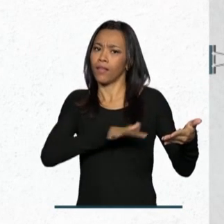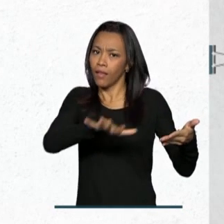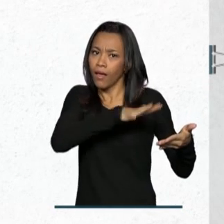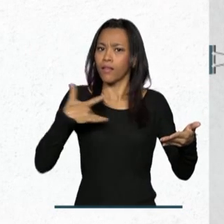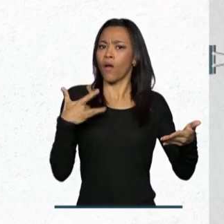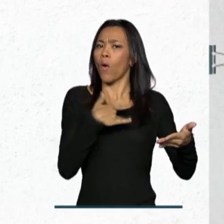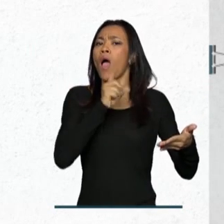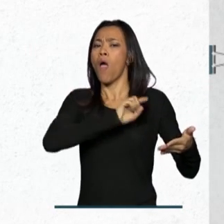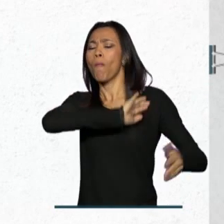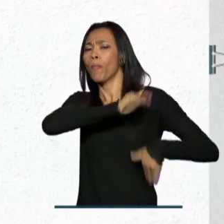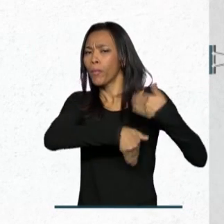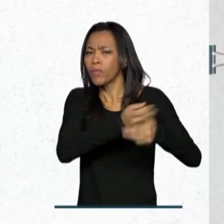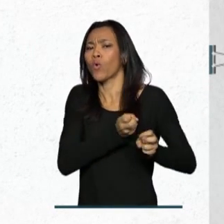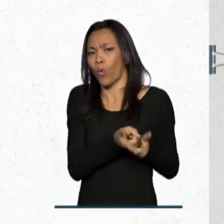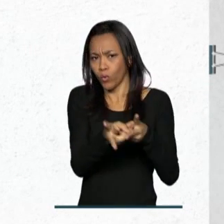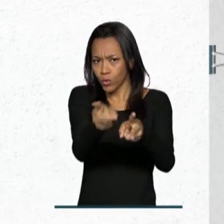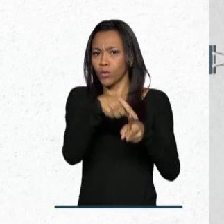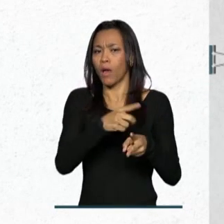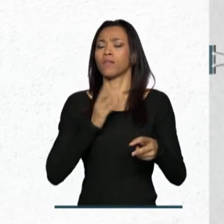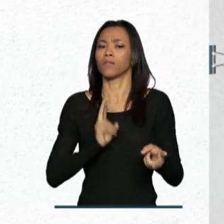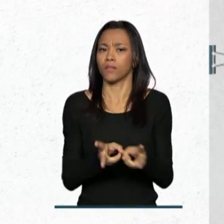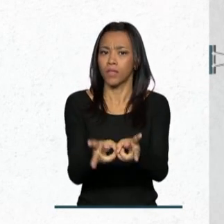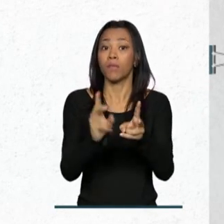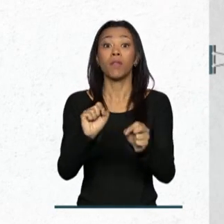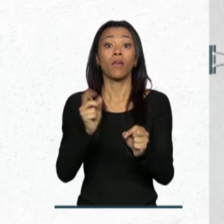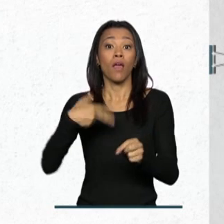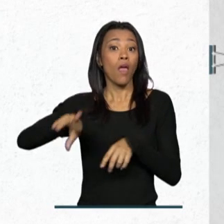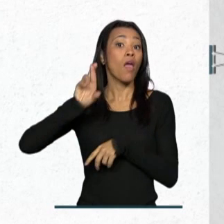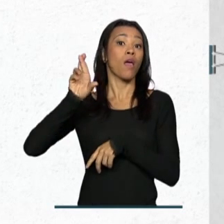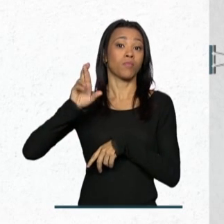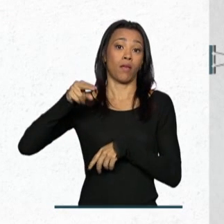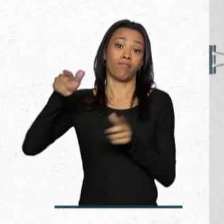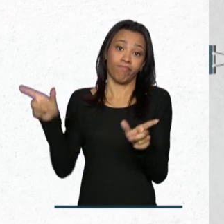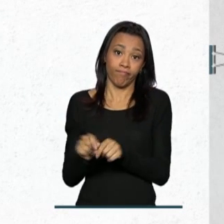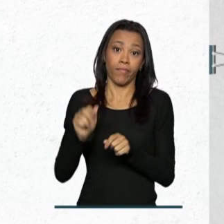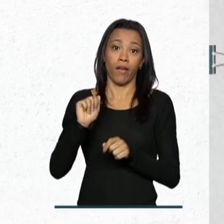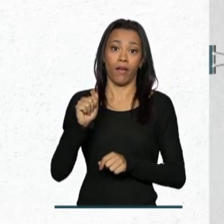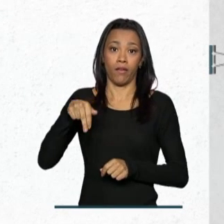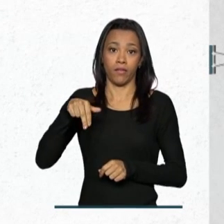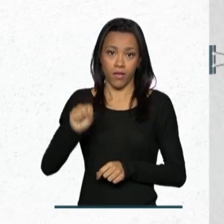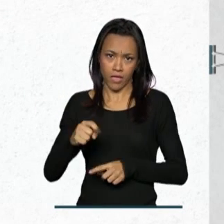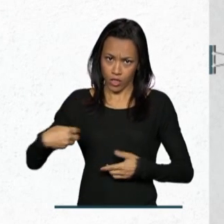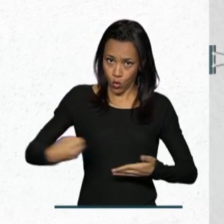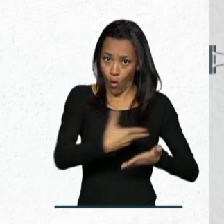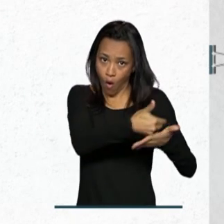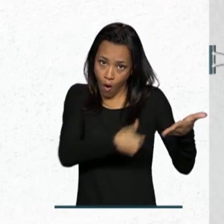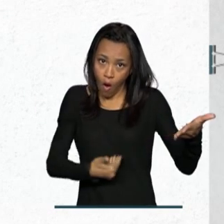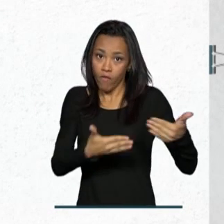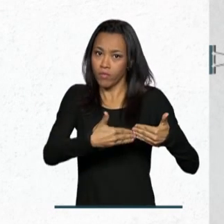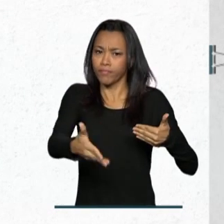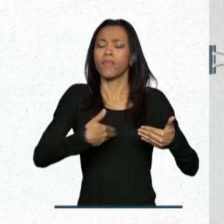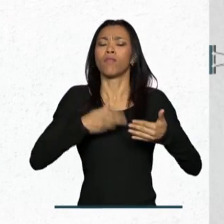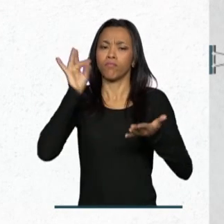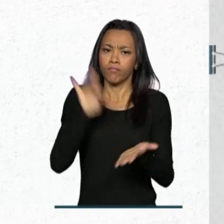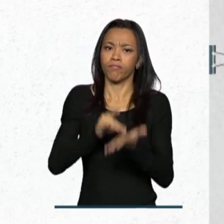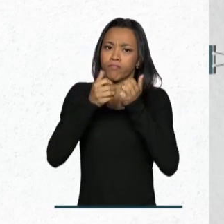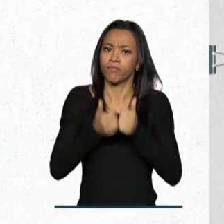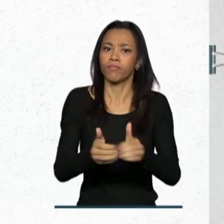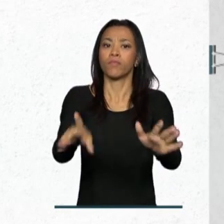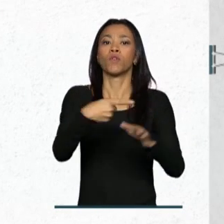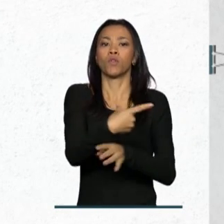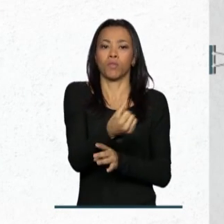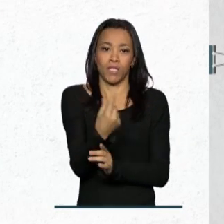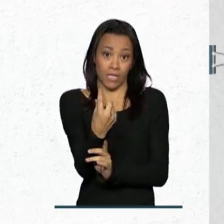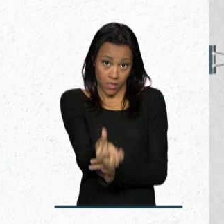faz parte de um processo contínuo e periódico realizado pela ANS. A nova lista entrará em vigor em janeiro de